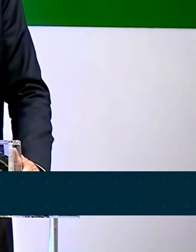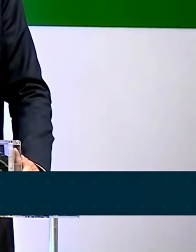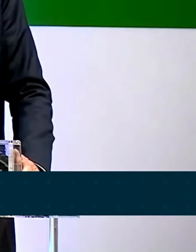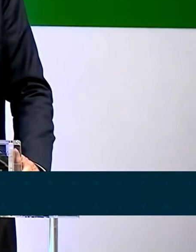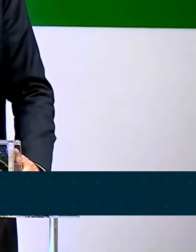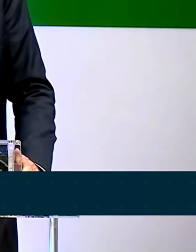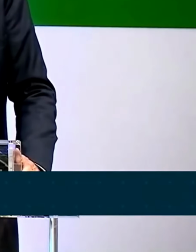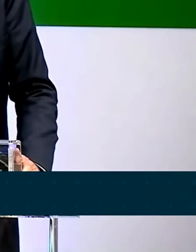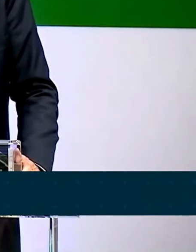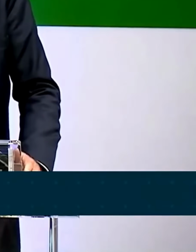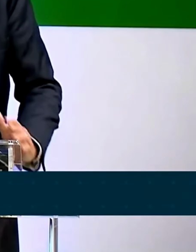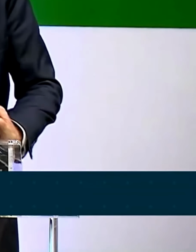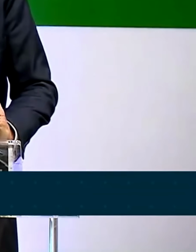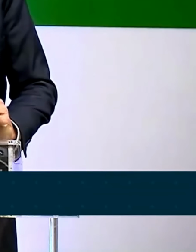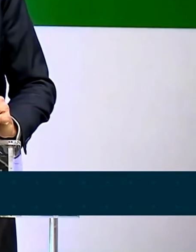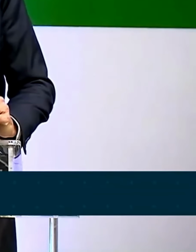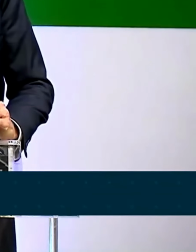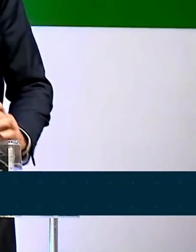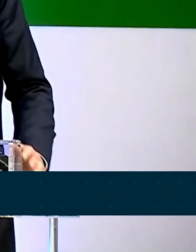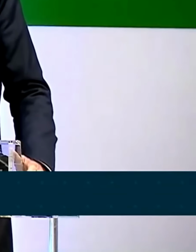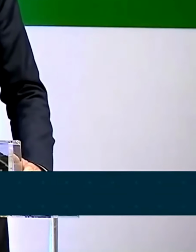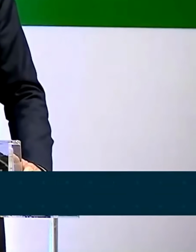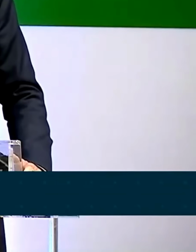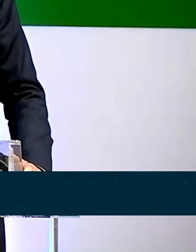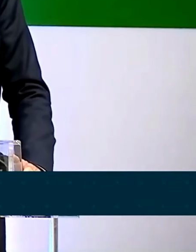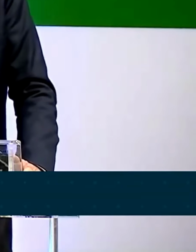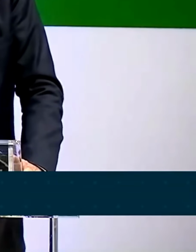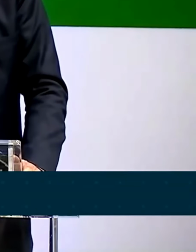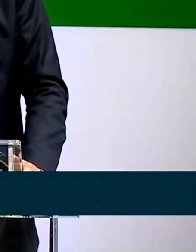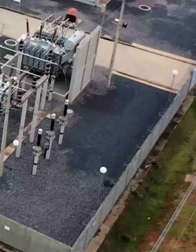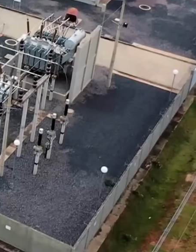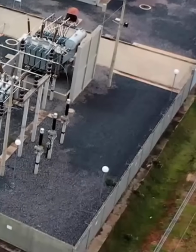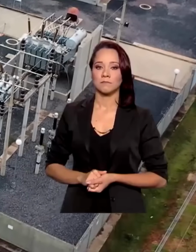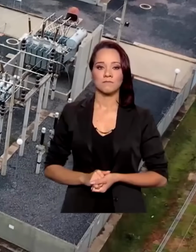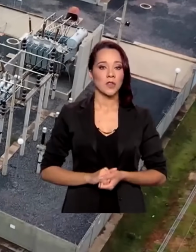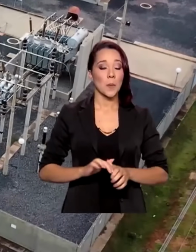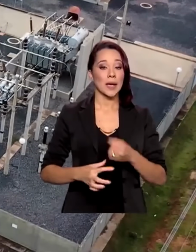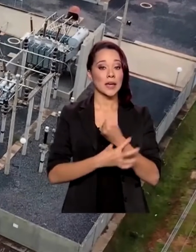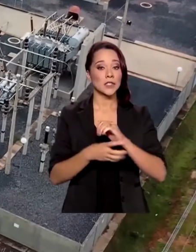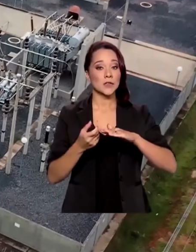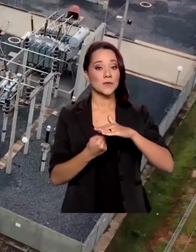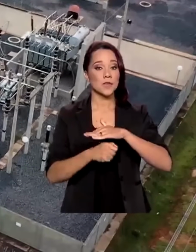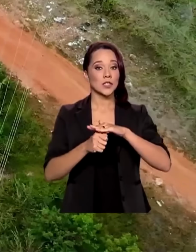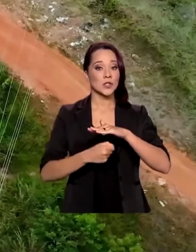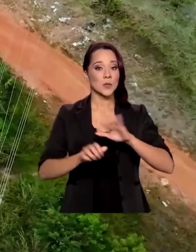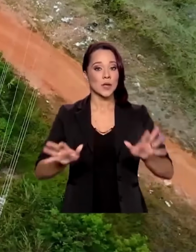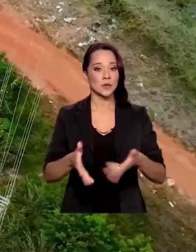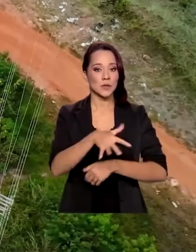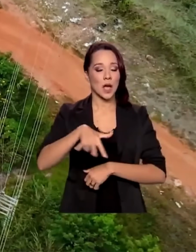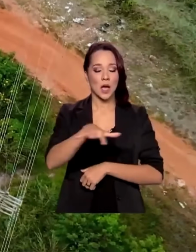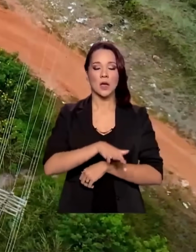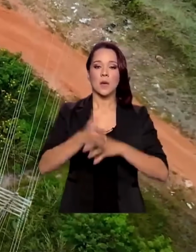realmente despertos aqui do canal a maioria concorda mas até aqui Eu ainda vejo tem uma menoria que ainda torce né o nariz